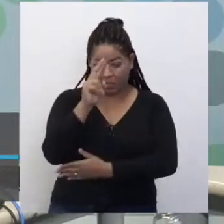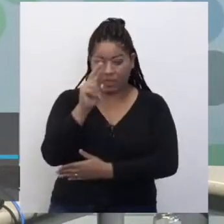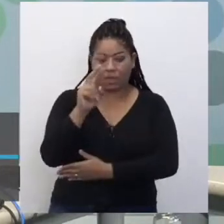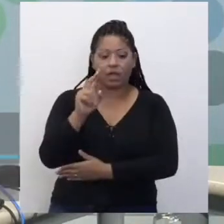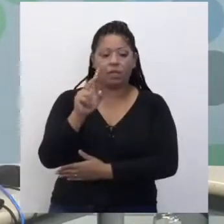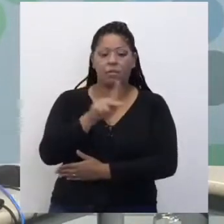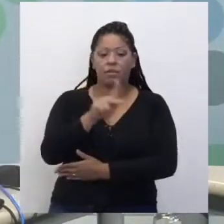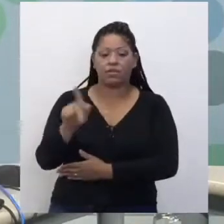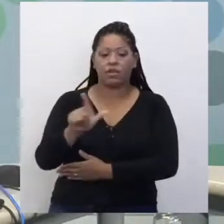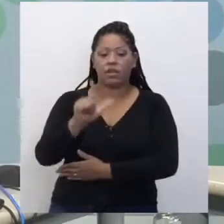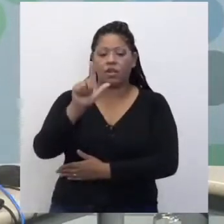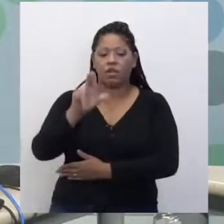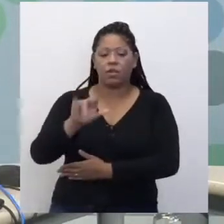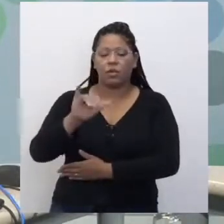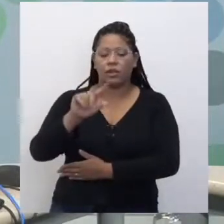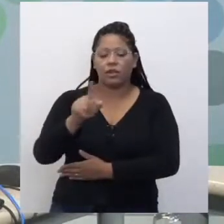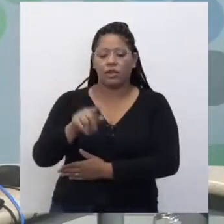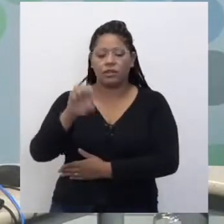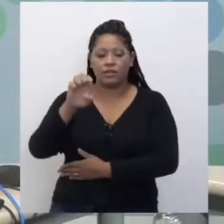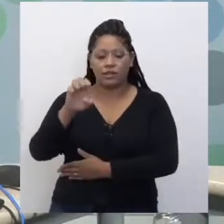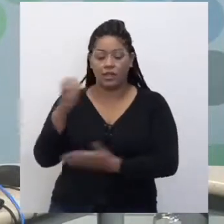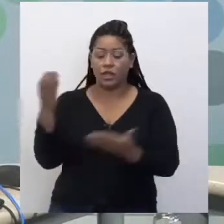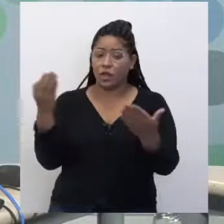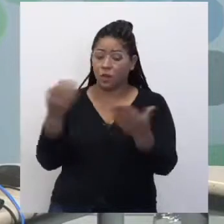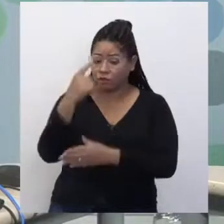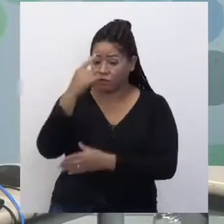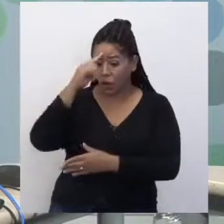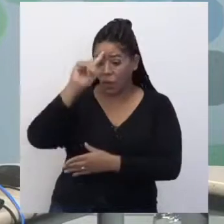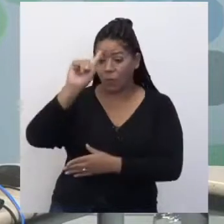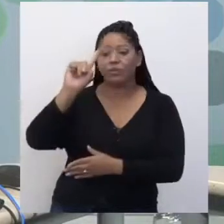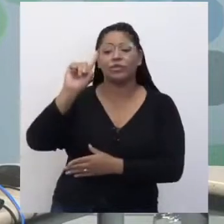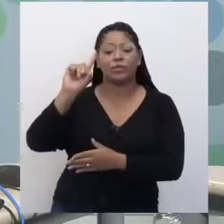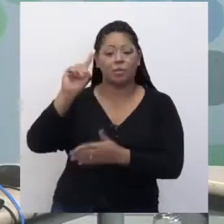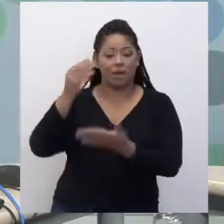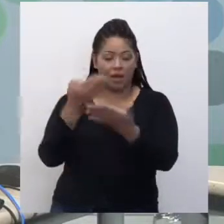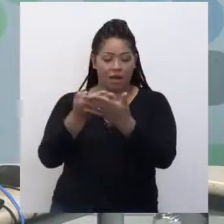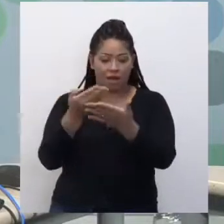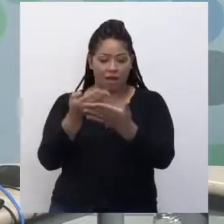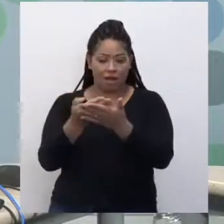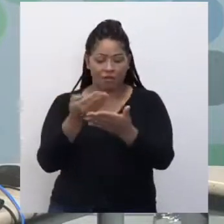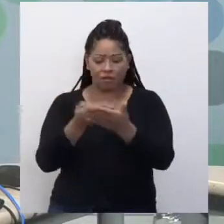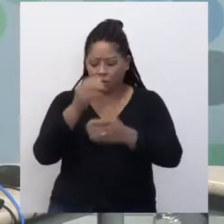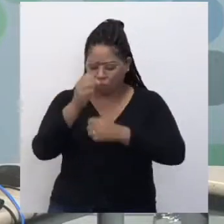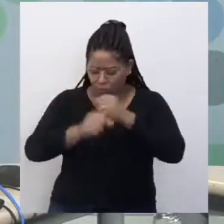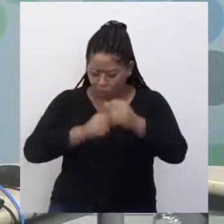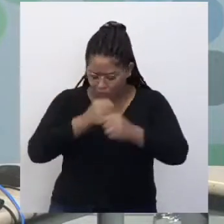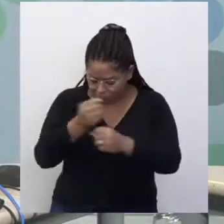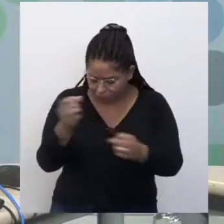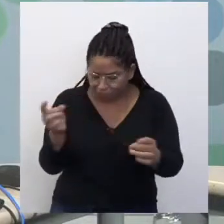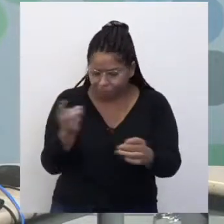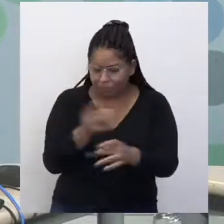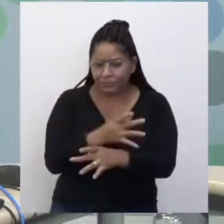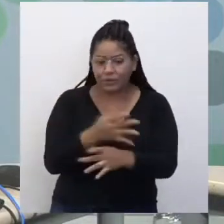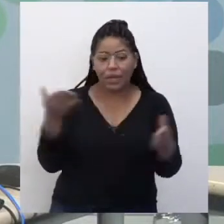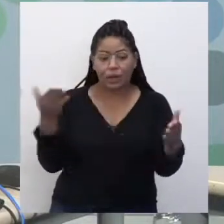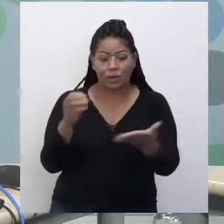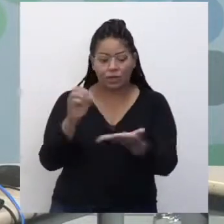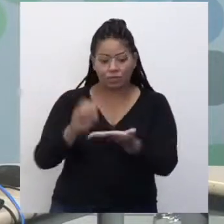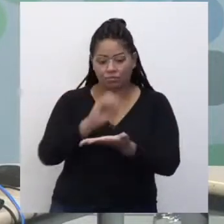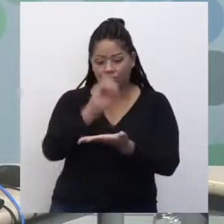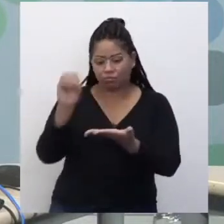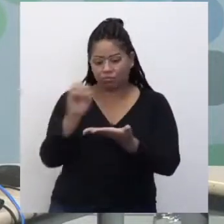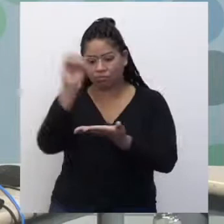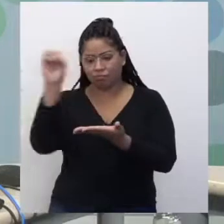Luíse Coutinho e hoje a gente está encerrando o nosso ano letivo com a nossa programação aqui de História no Centro de Mídias para o